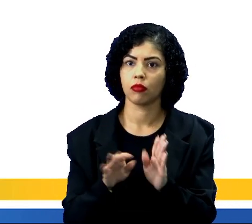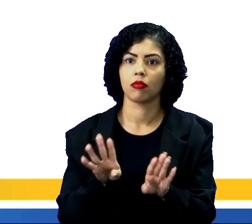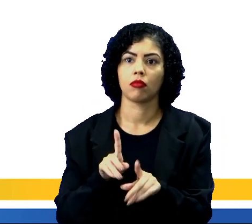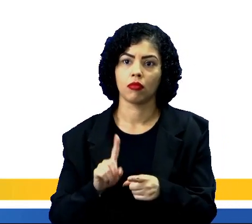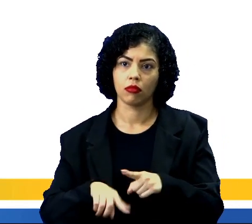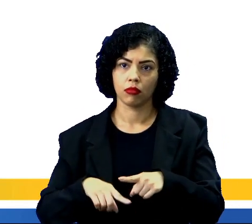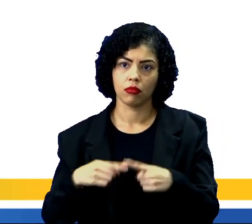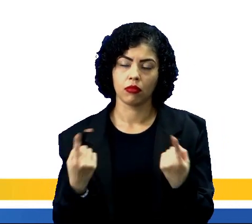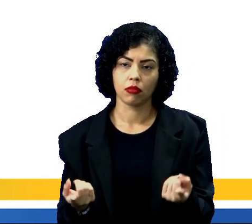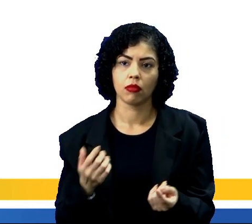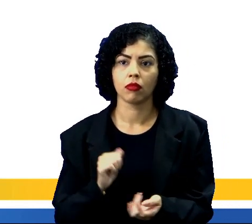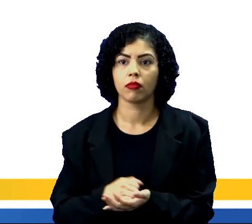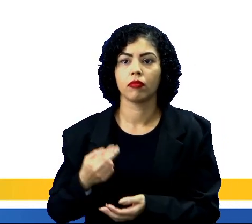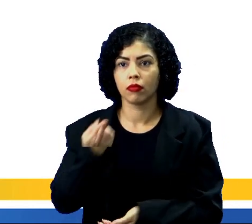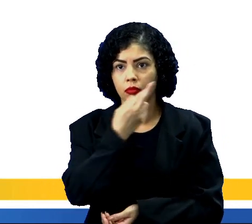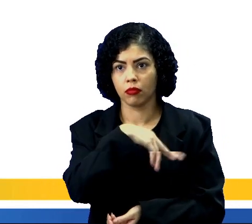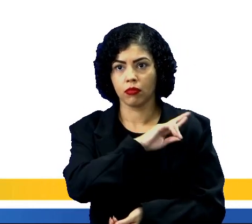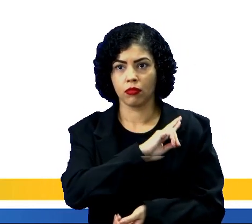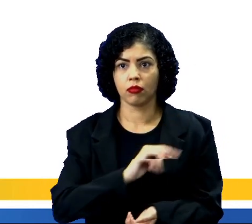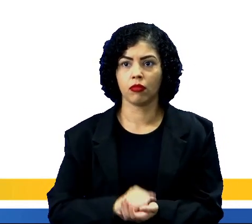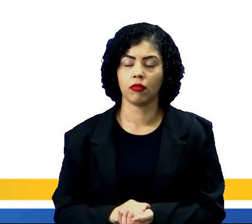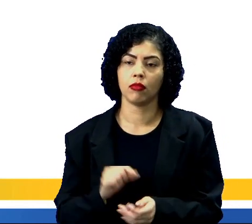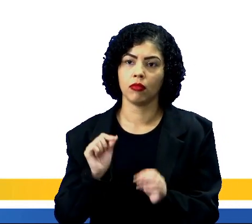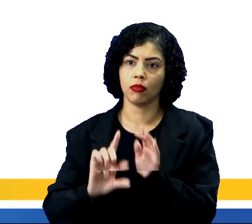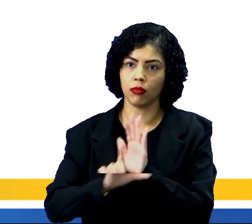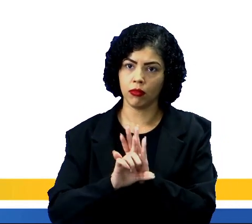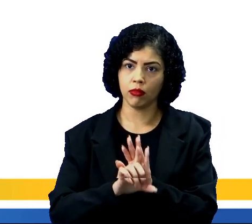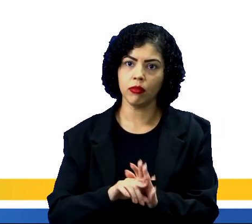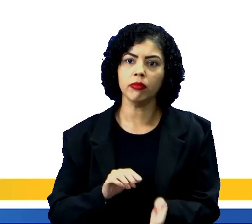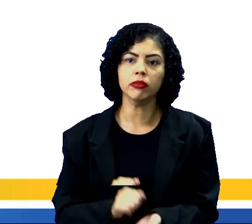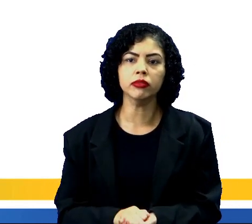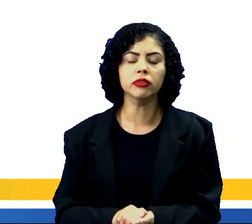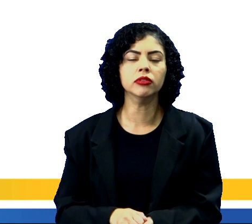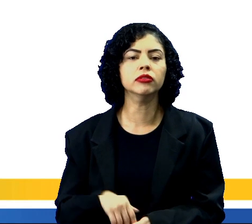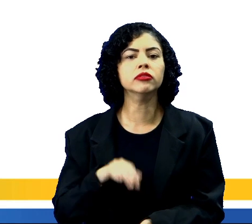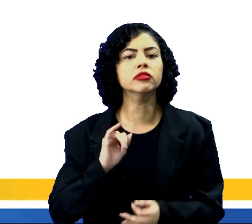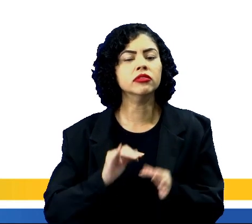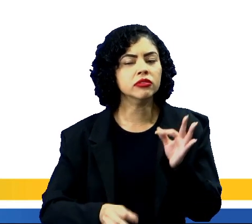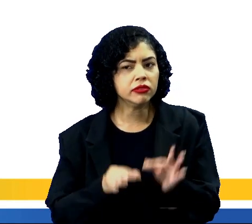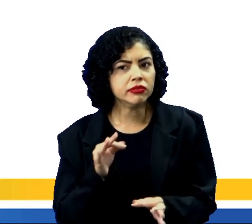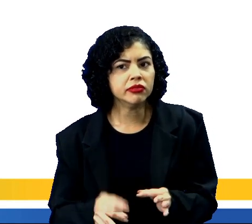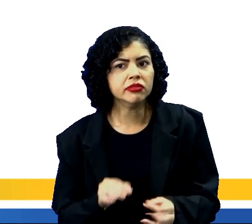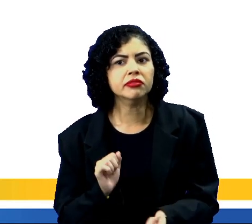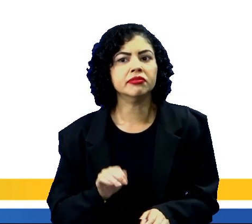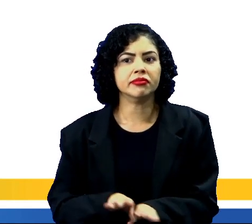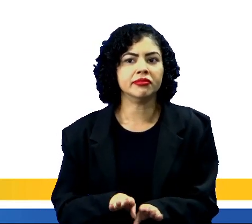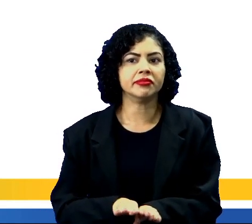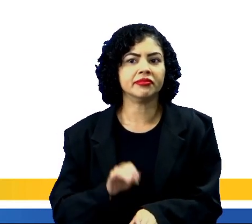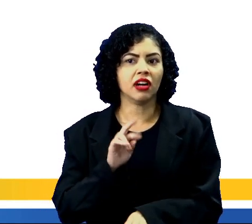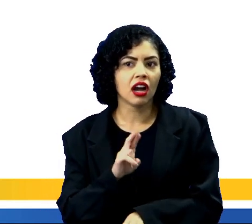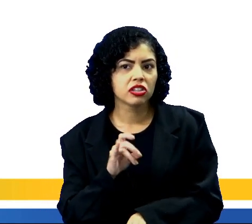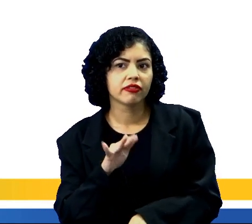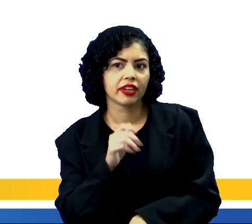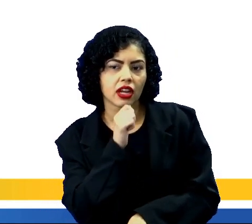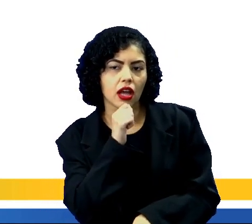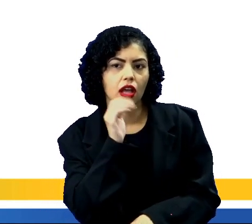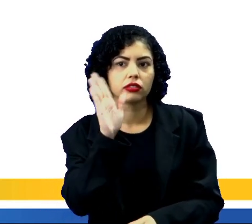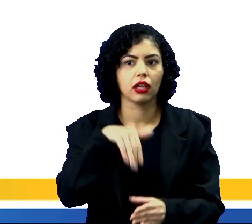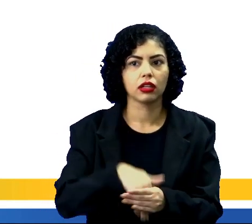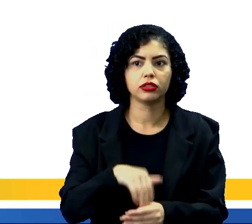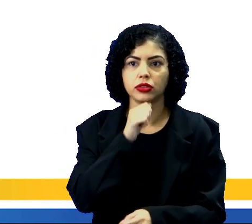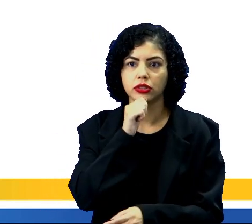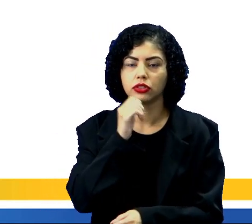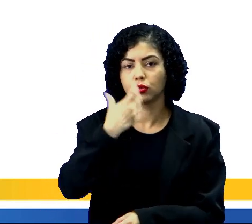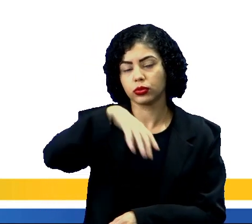mas eram basicamente responsáveis por elaborar as leis, né? Também os recursos jurídicos e